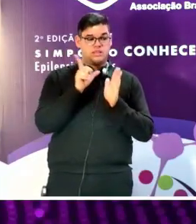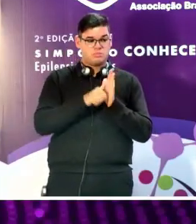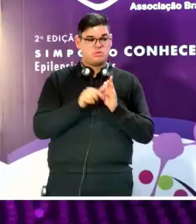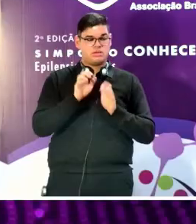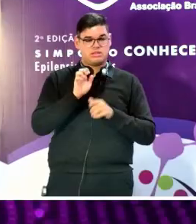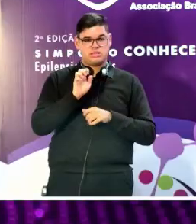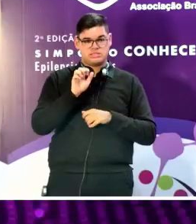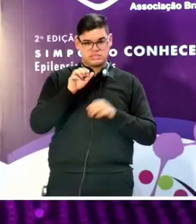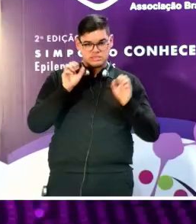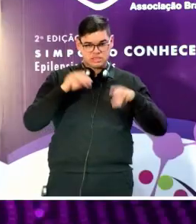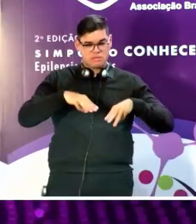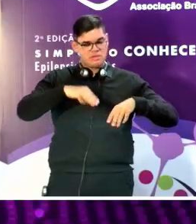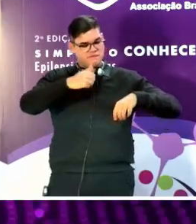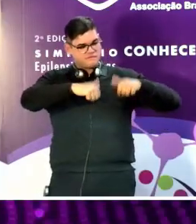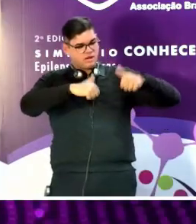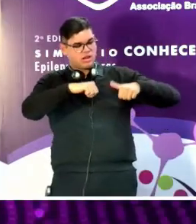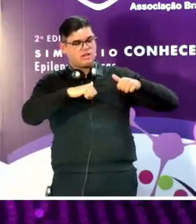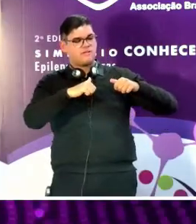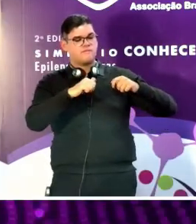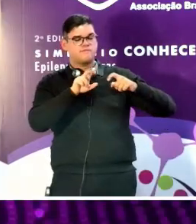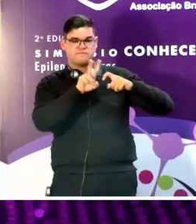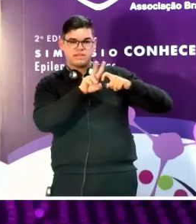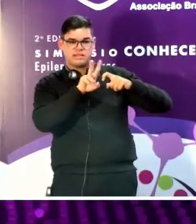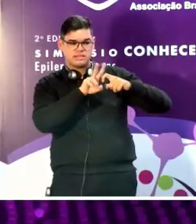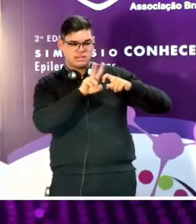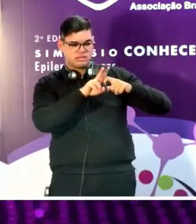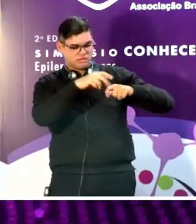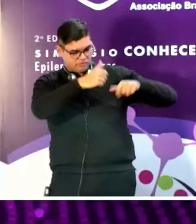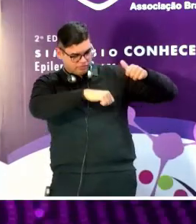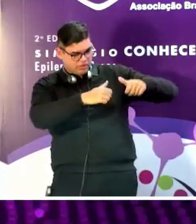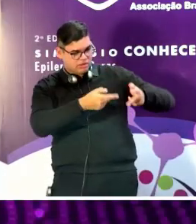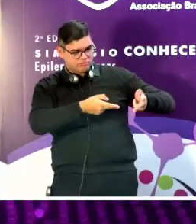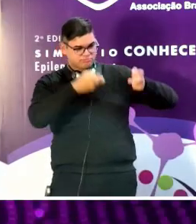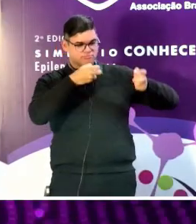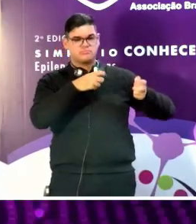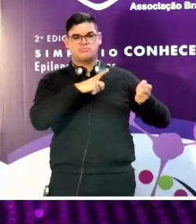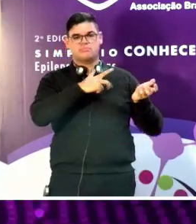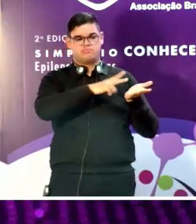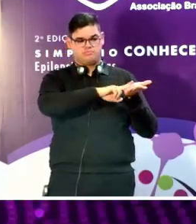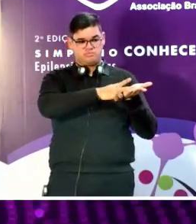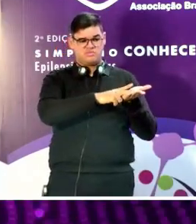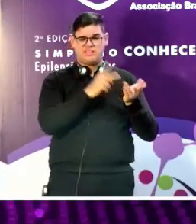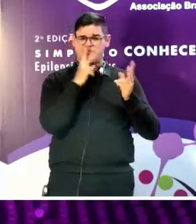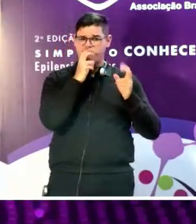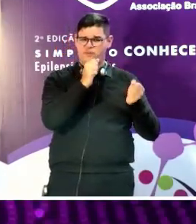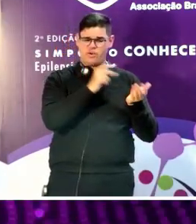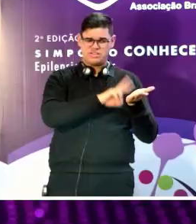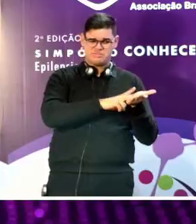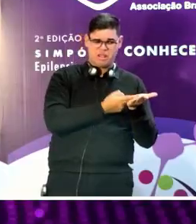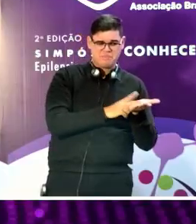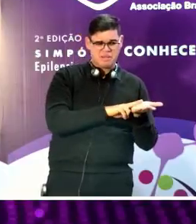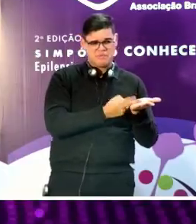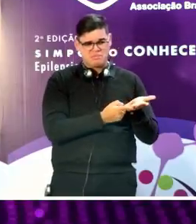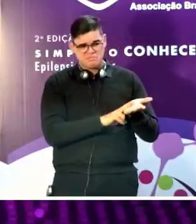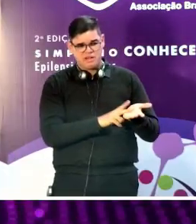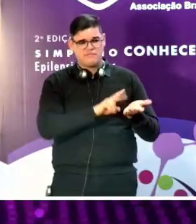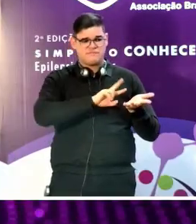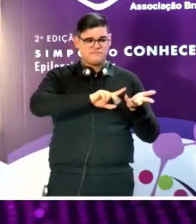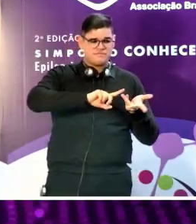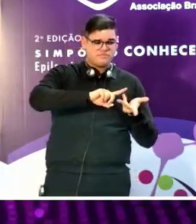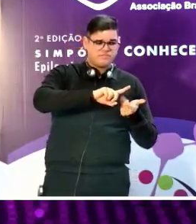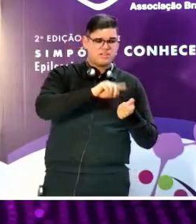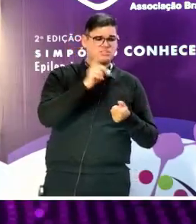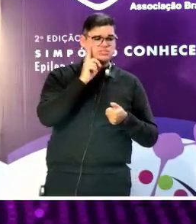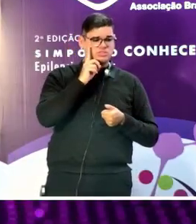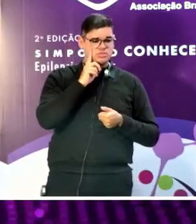foi diagnosticado com epilepsia idiopática. As crises eram fortes, várias e intensas, o